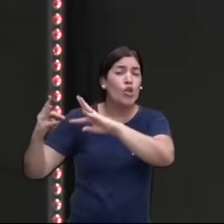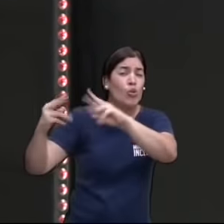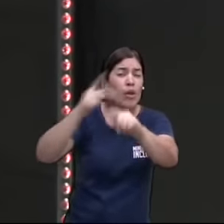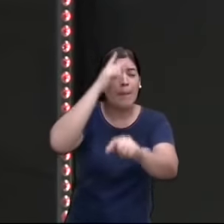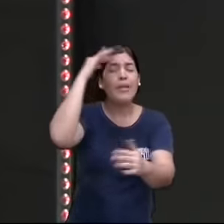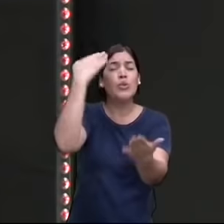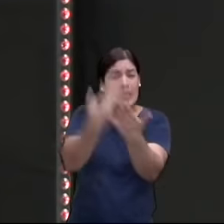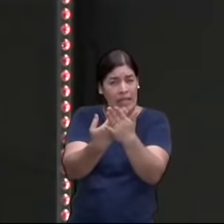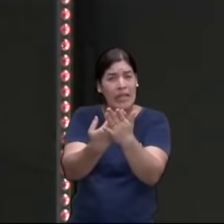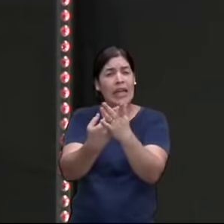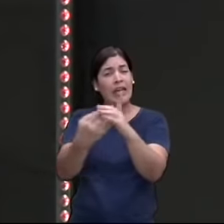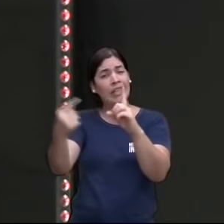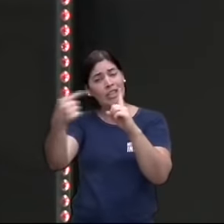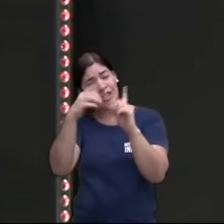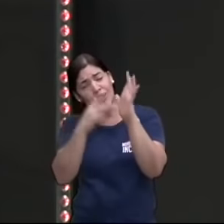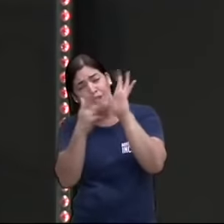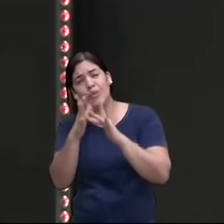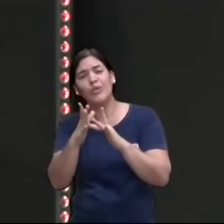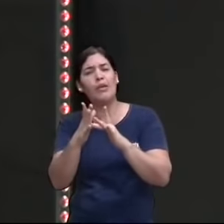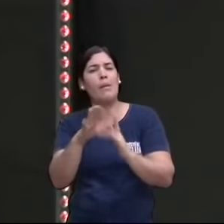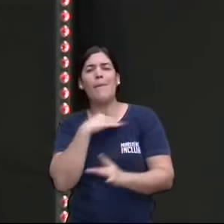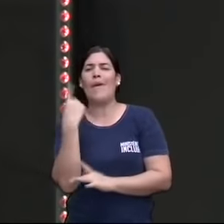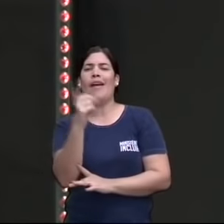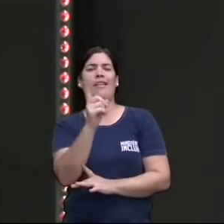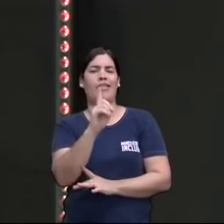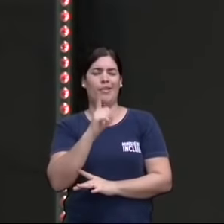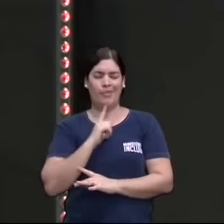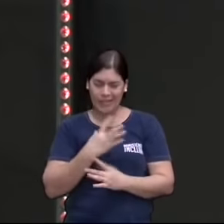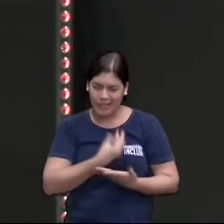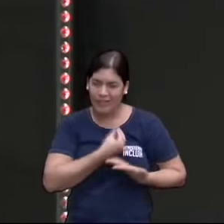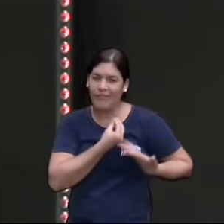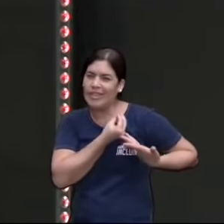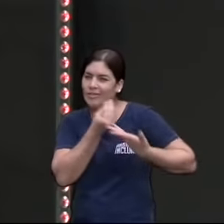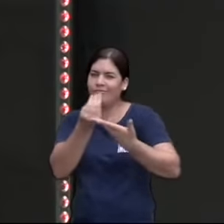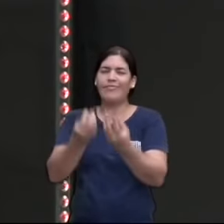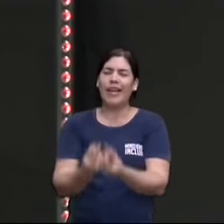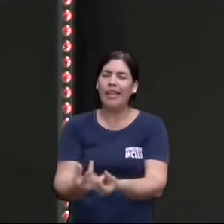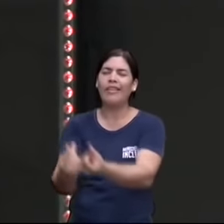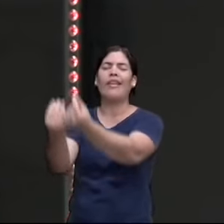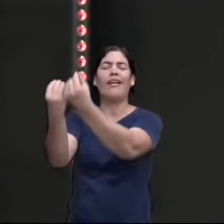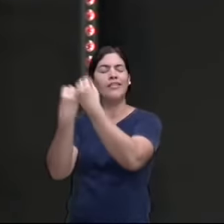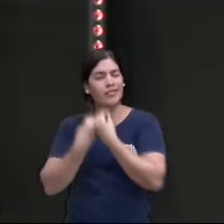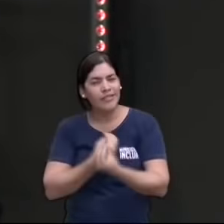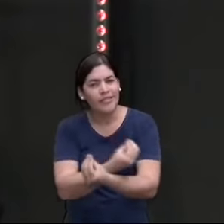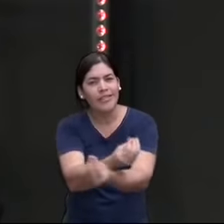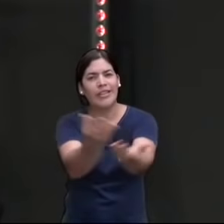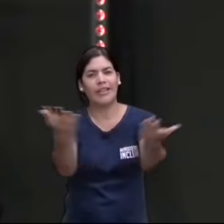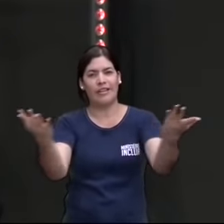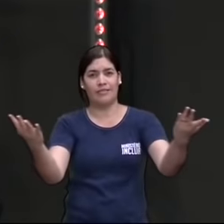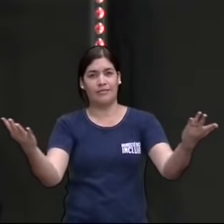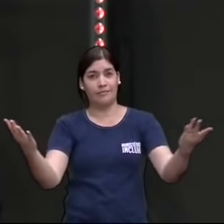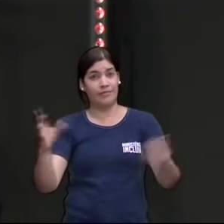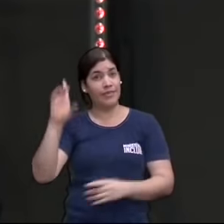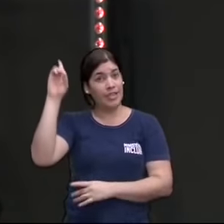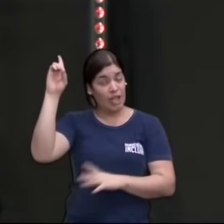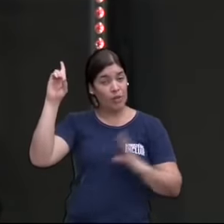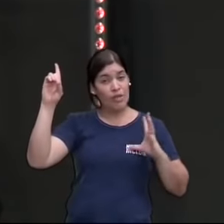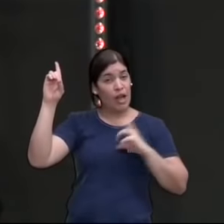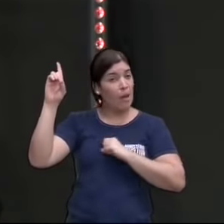não pereça, mas tenha a vida eterna. Porque Deus amou o mundo. Amou